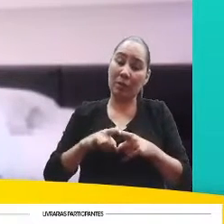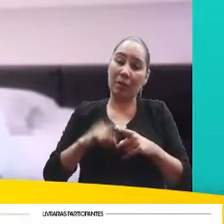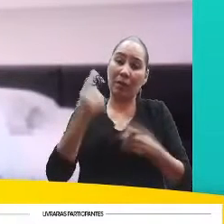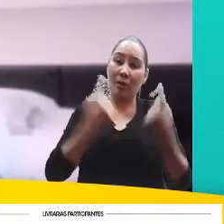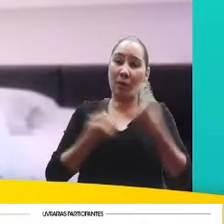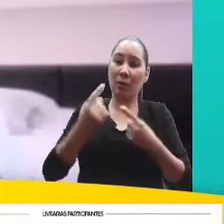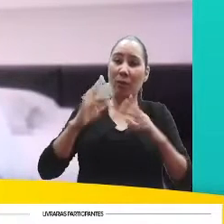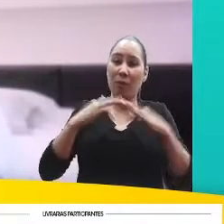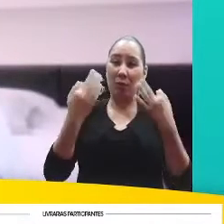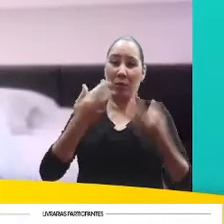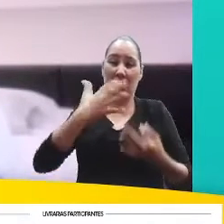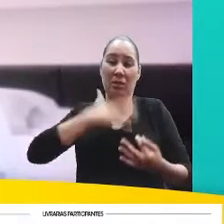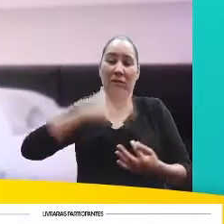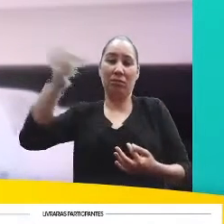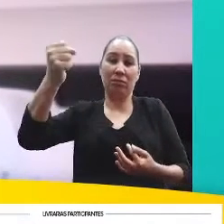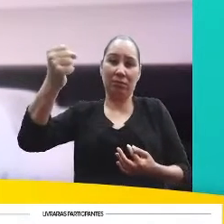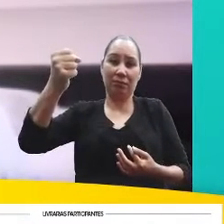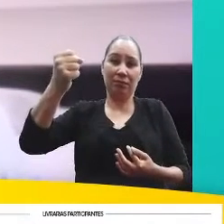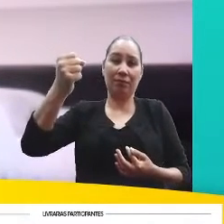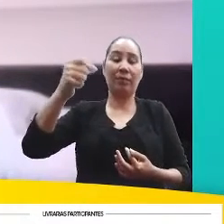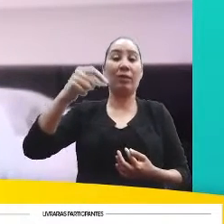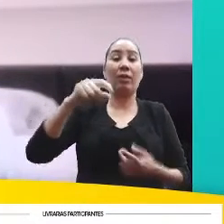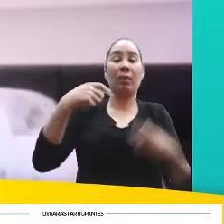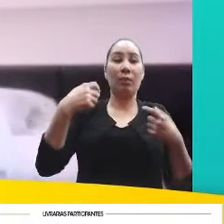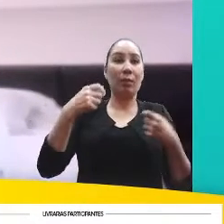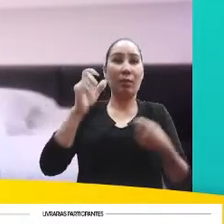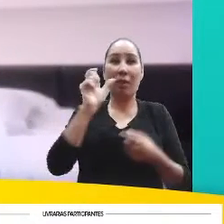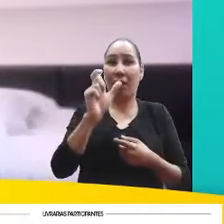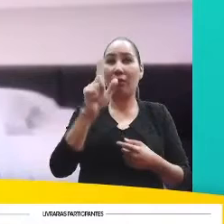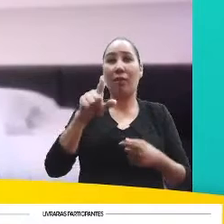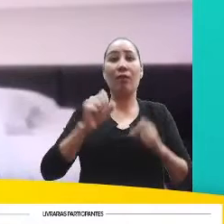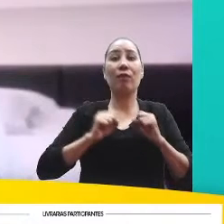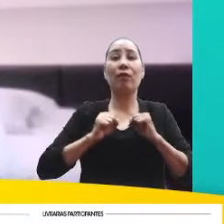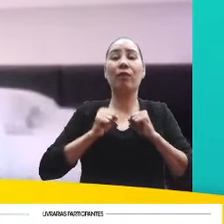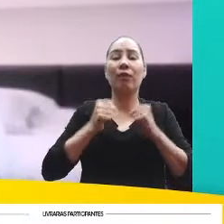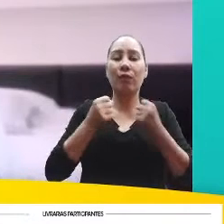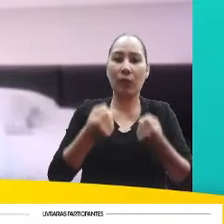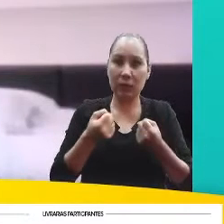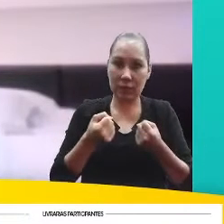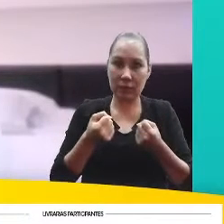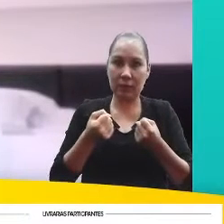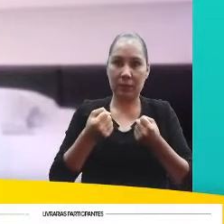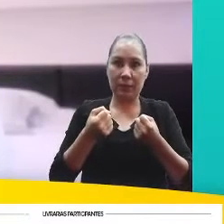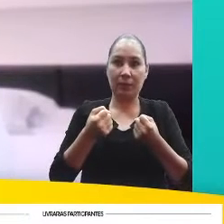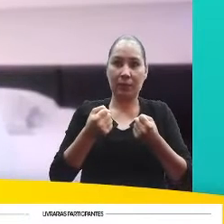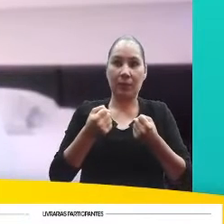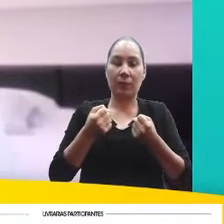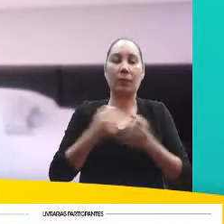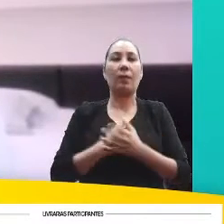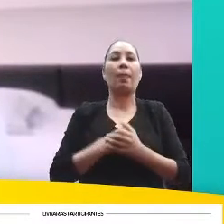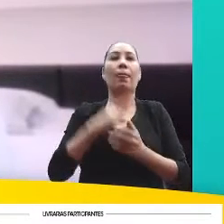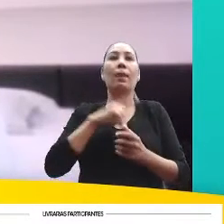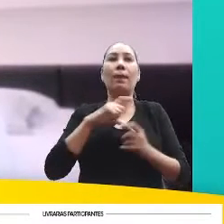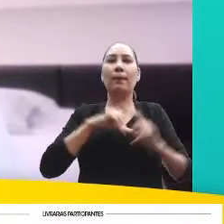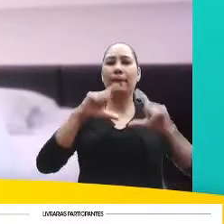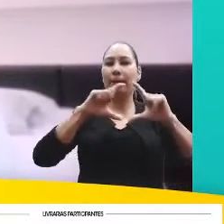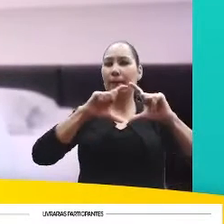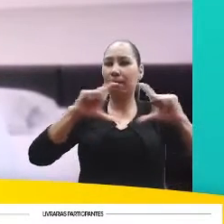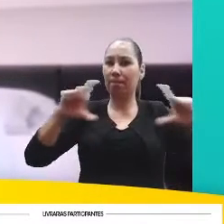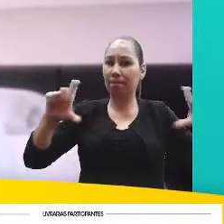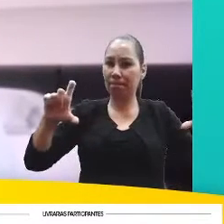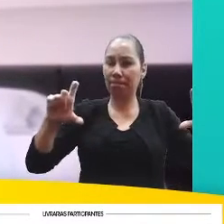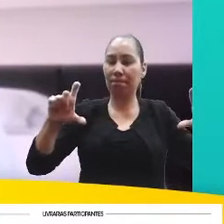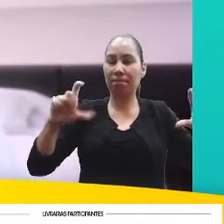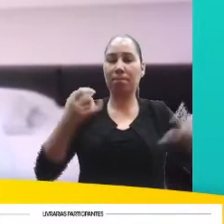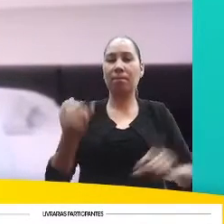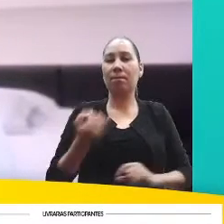são sobreviventes do suicídio, força. Há uma frase muito interessante do André Trigueiro, que foi apresentada